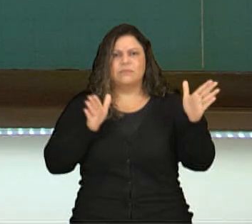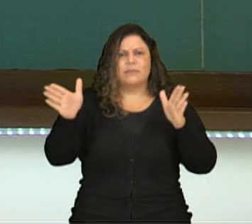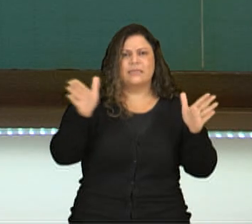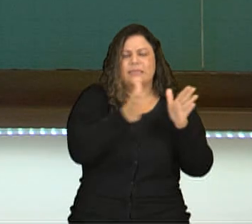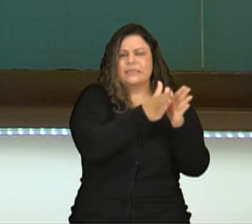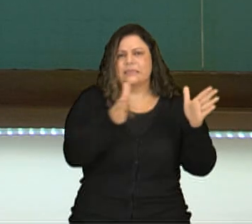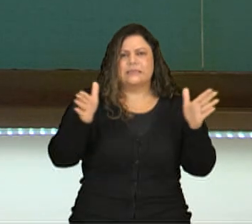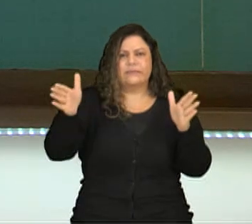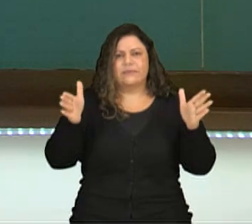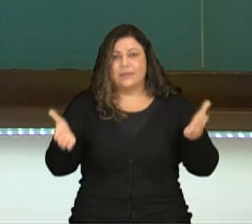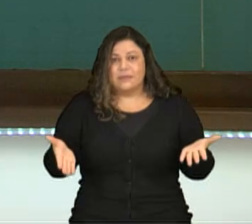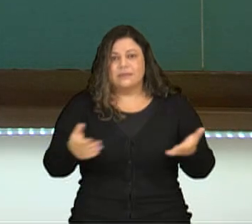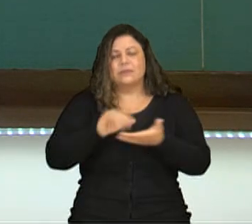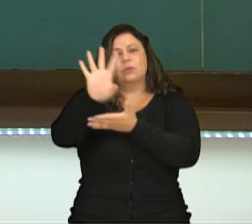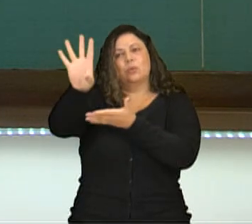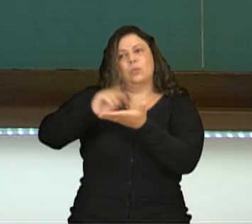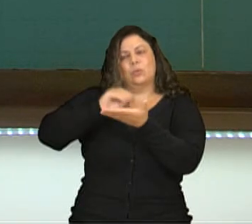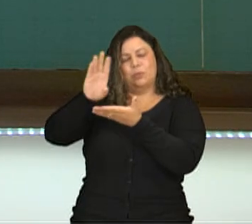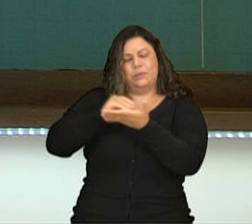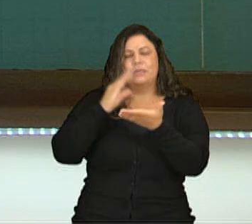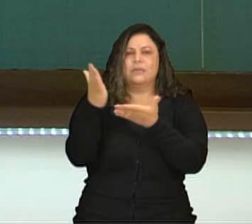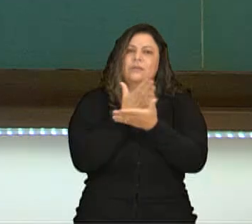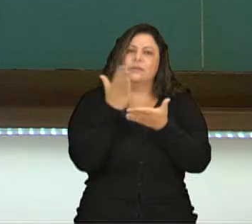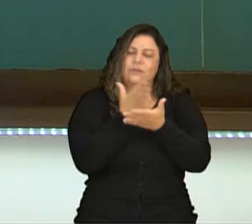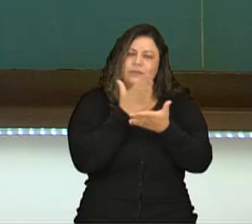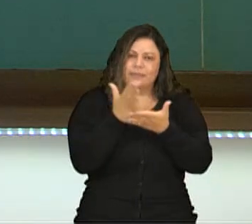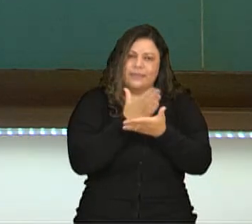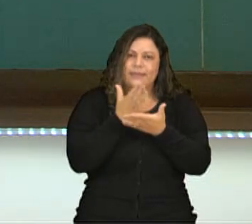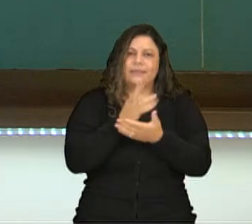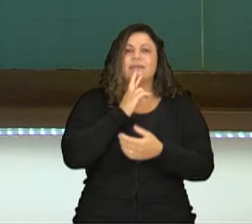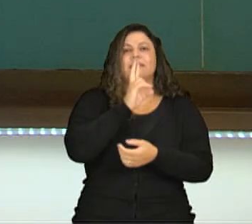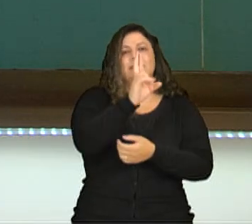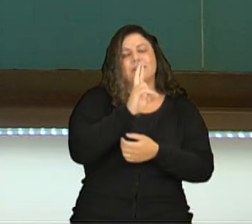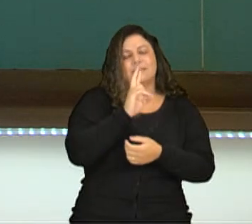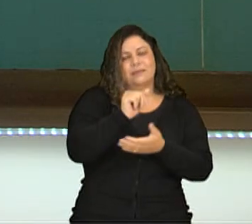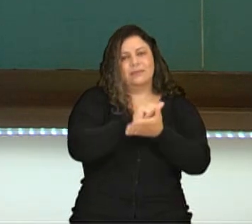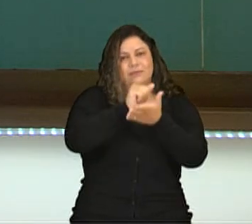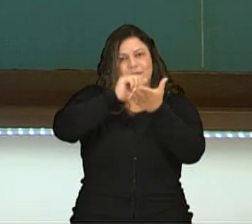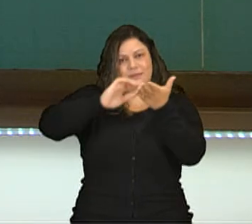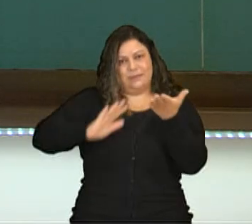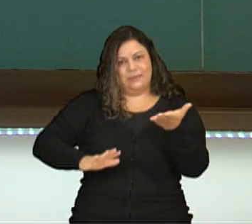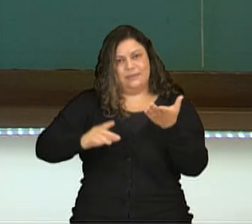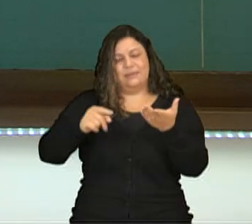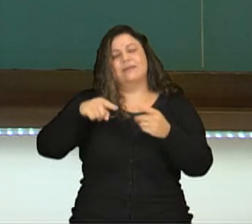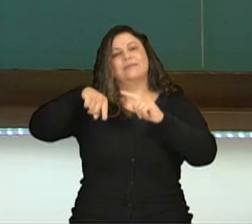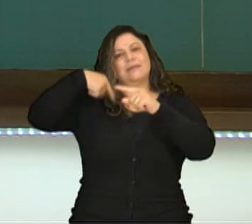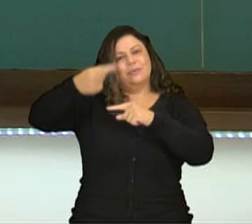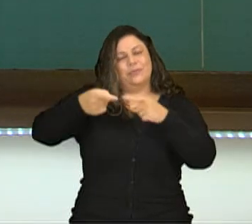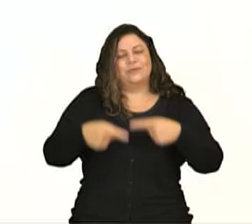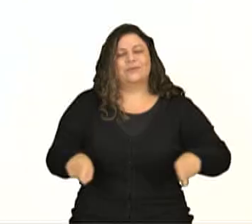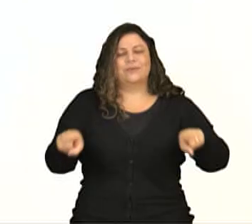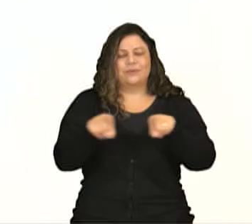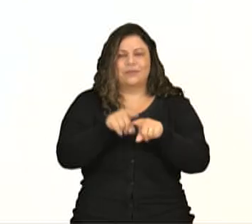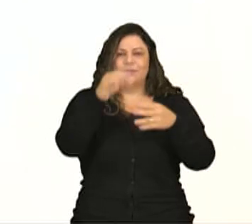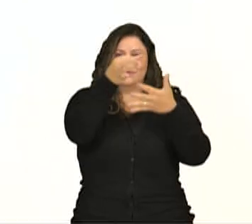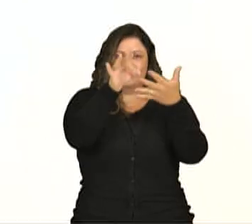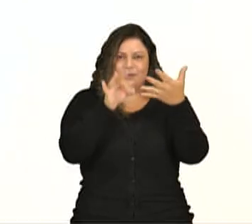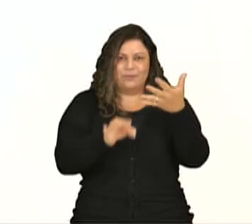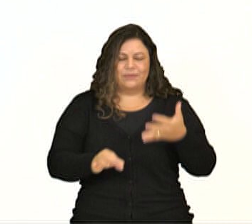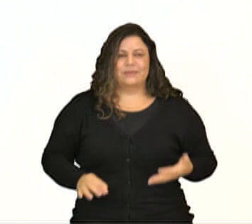fases? Copiem no caderno de vocês, respondam essa atividade e nós voltamos com a correção.